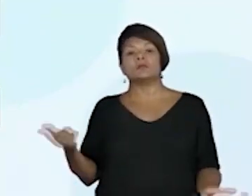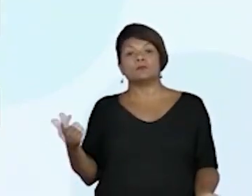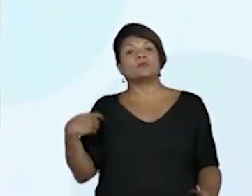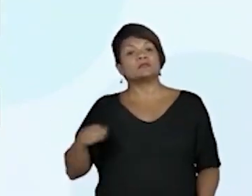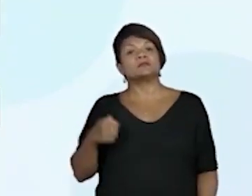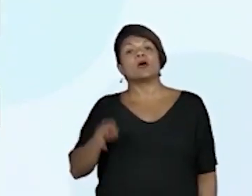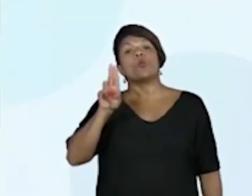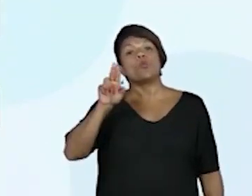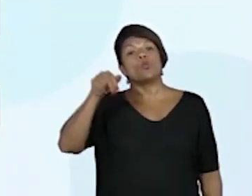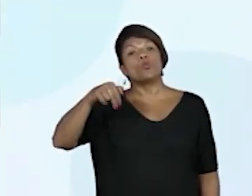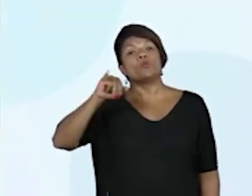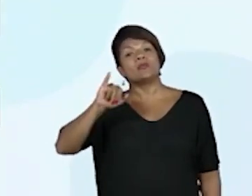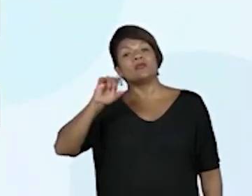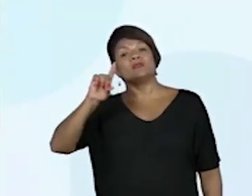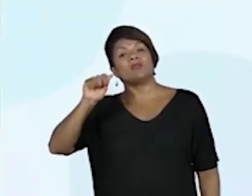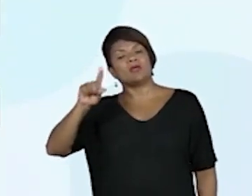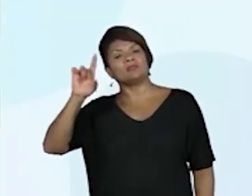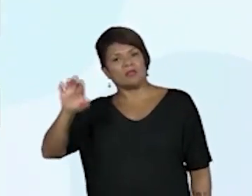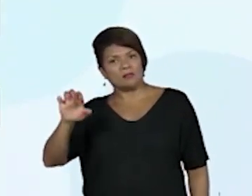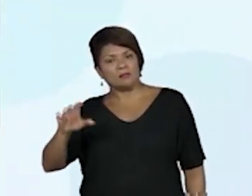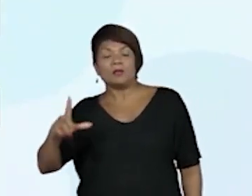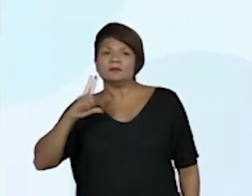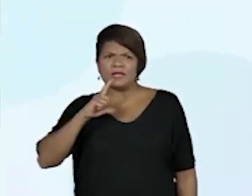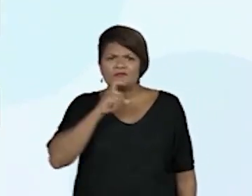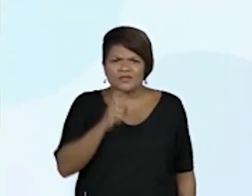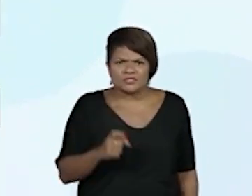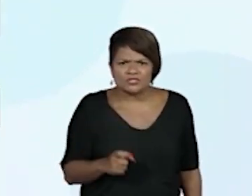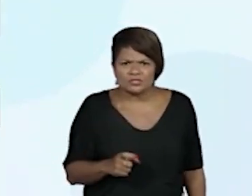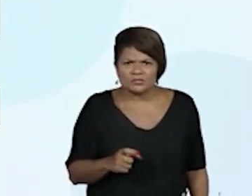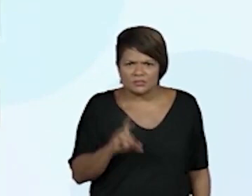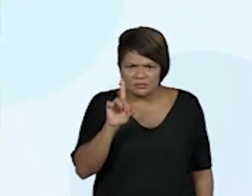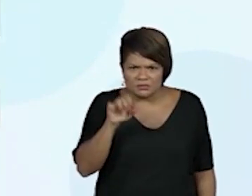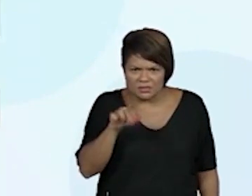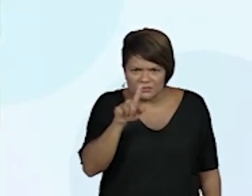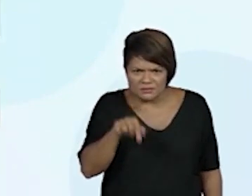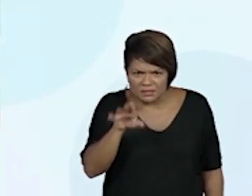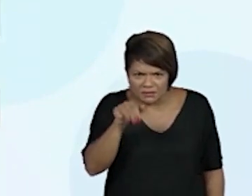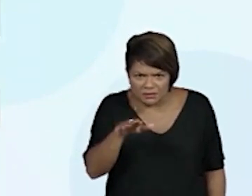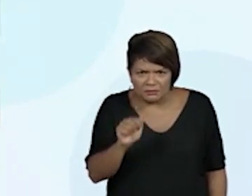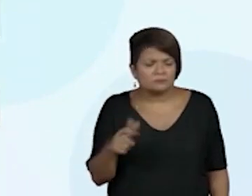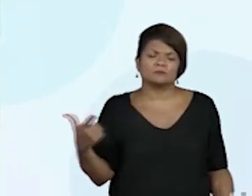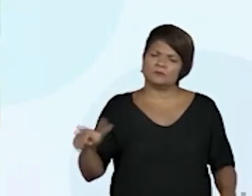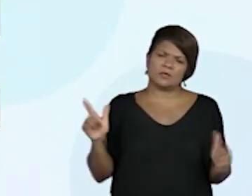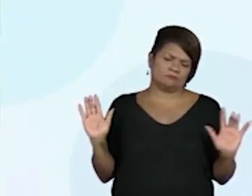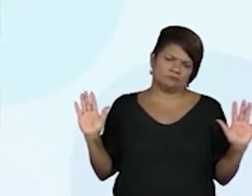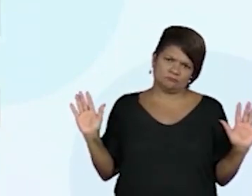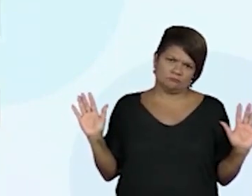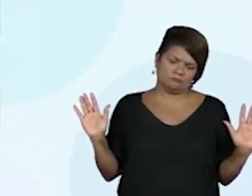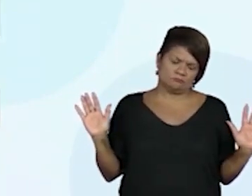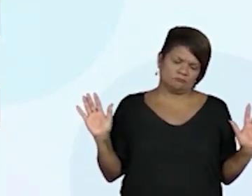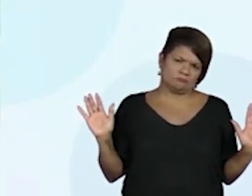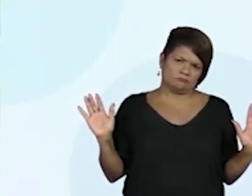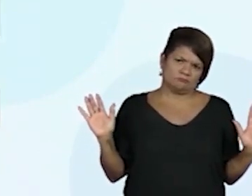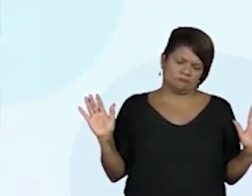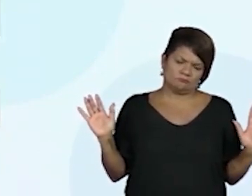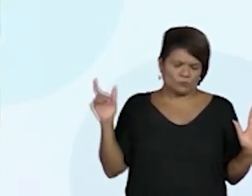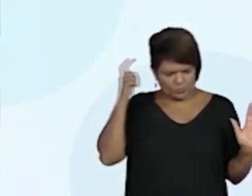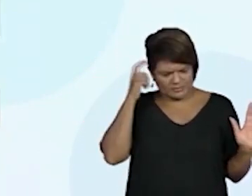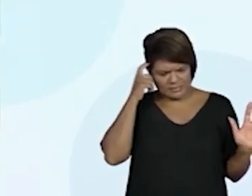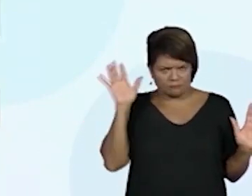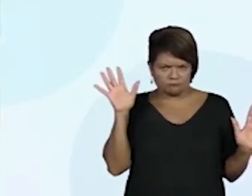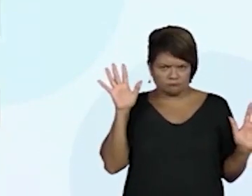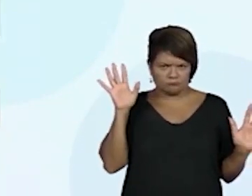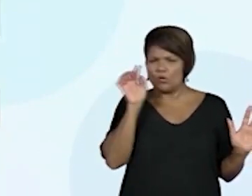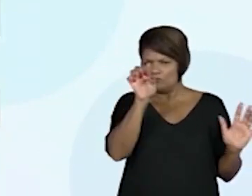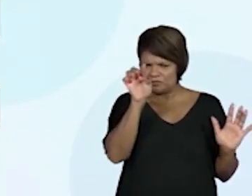unidade. Ele vai ter dezena? Nesse, não. Nesse, não. Então, a gente tem que pensar direitinho. Vocês vão